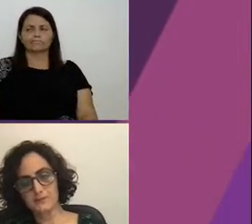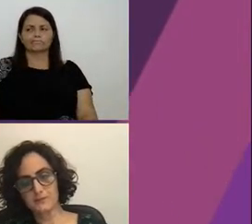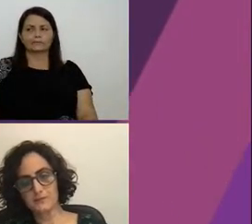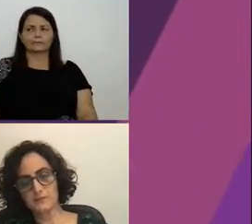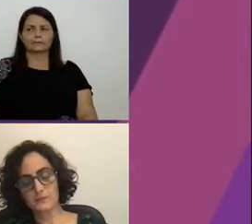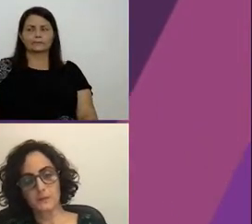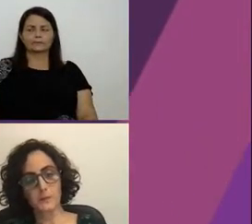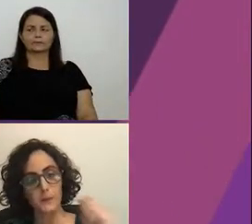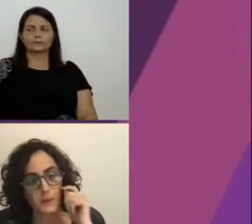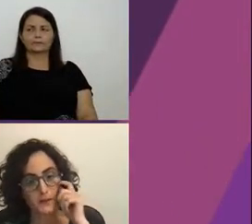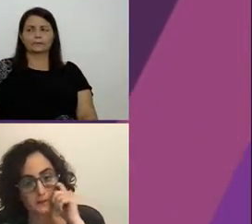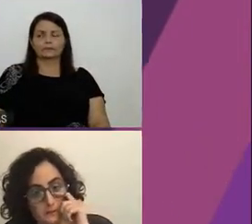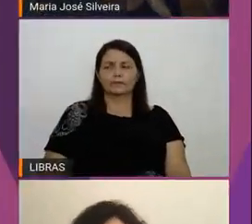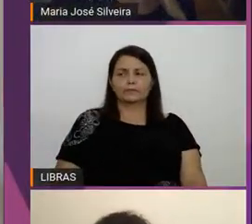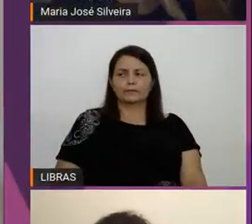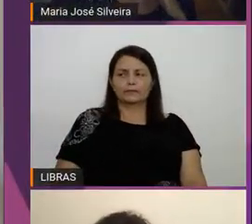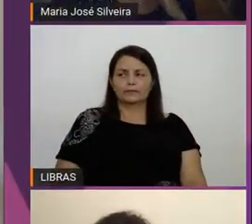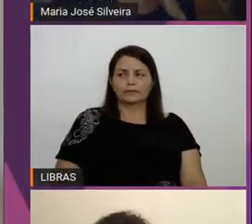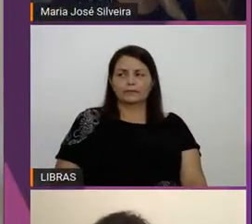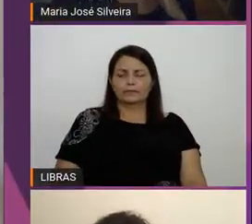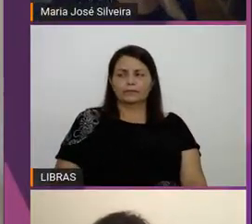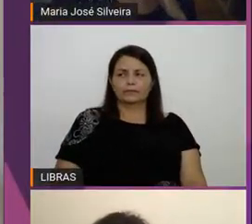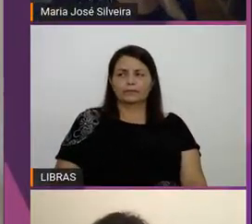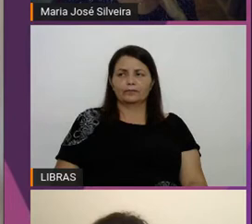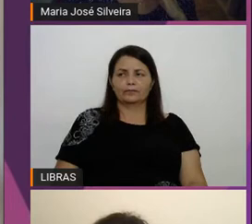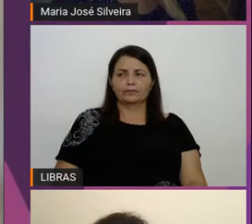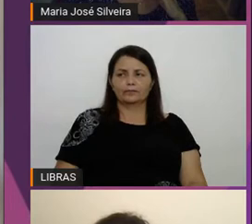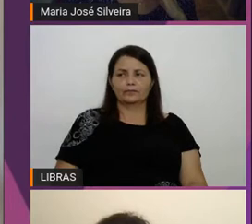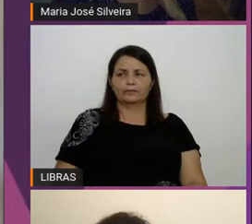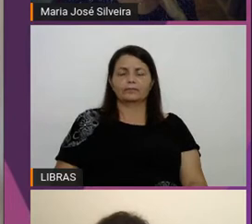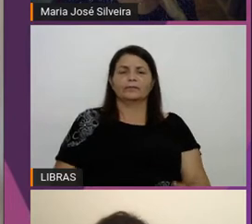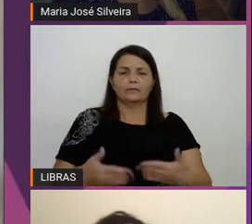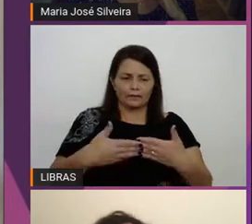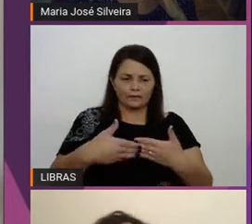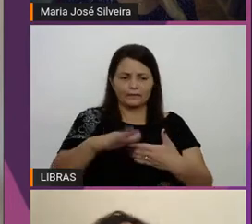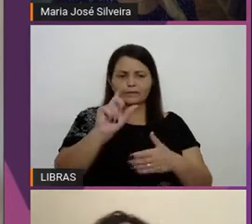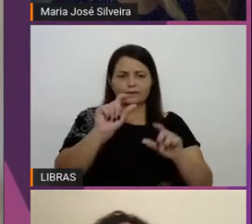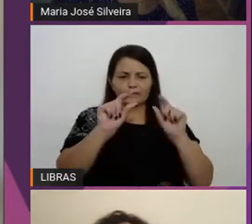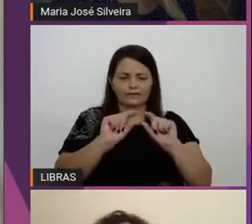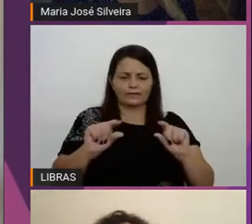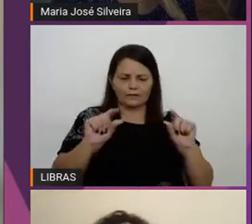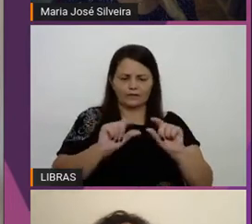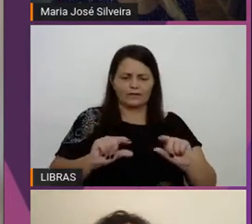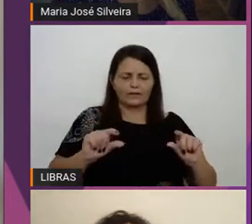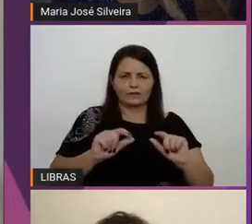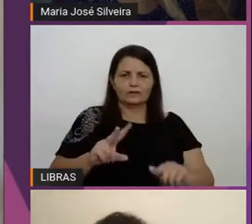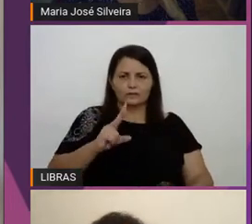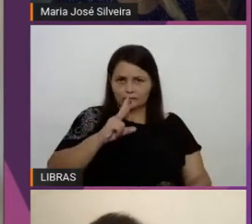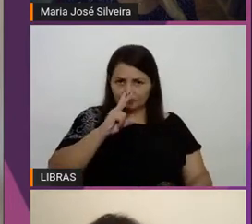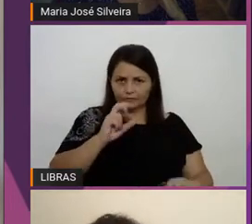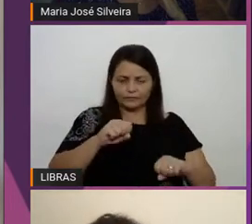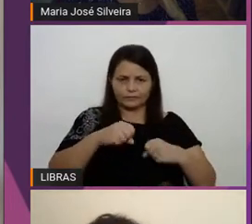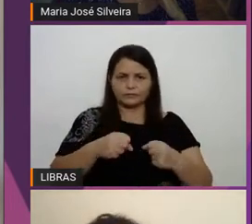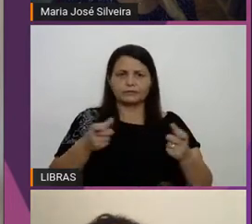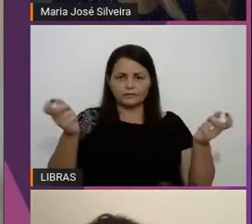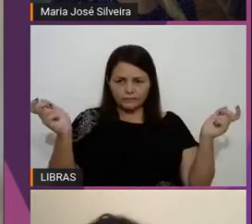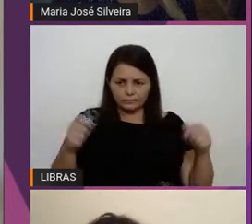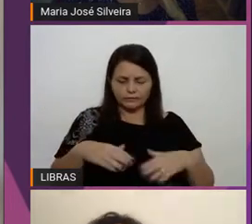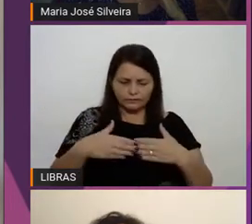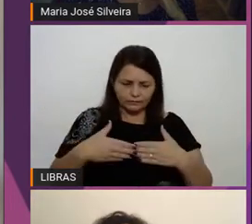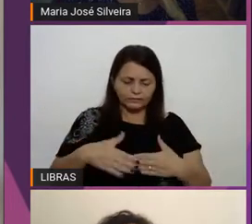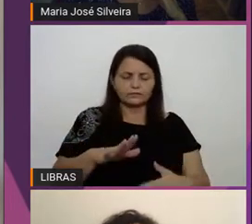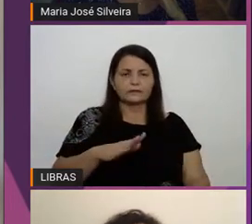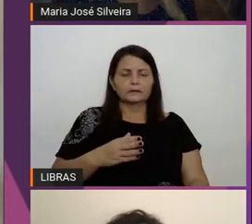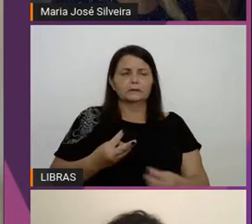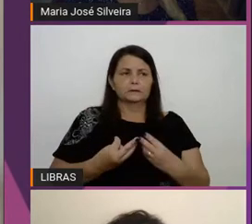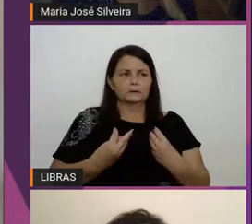E aí bom então para início muito forte né Eu acho que ele já dá um dá um